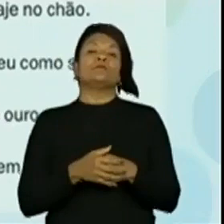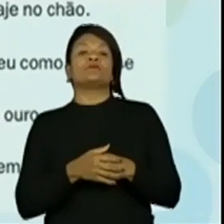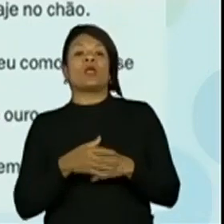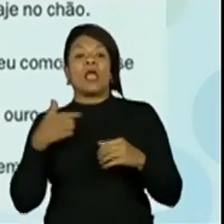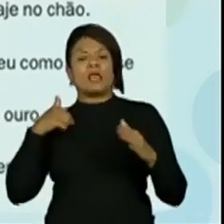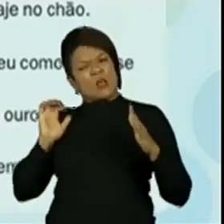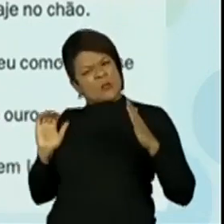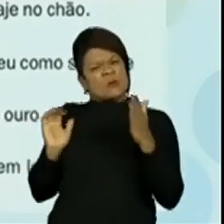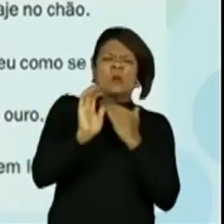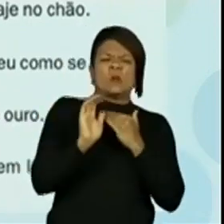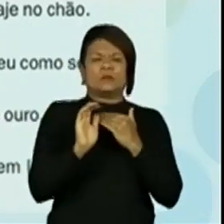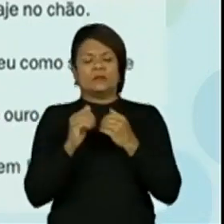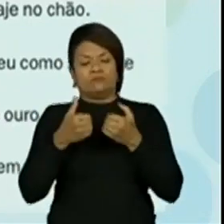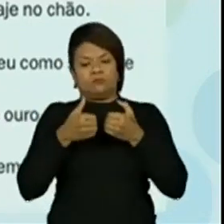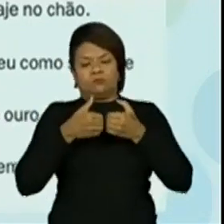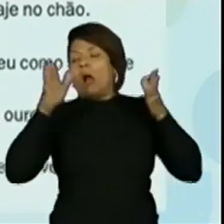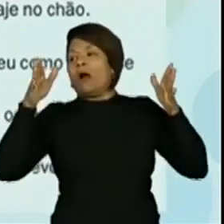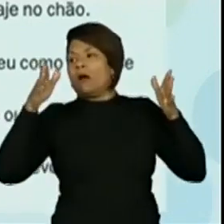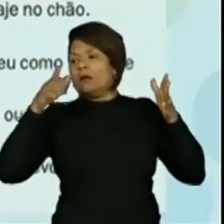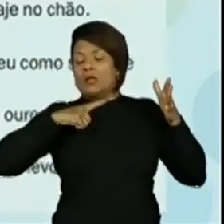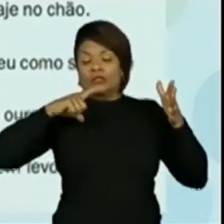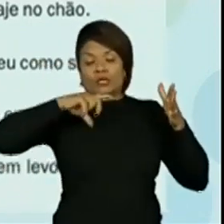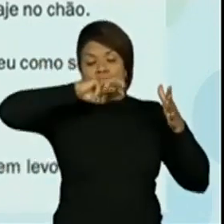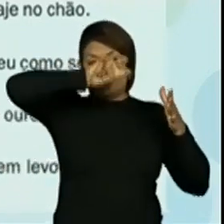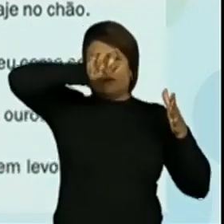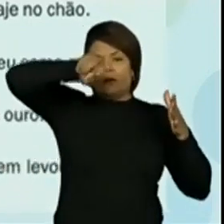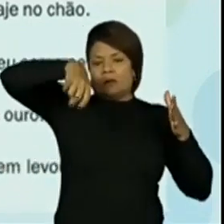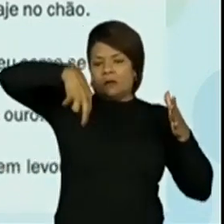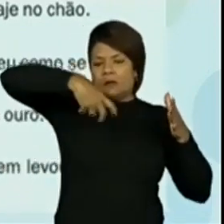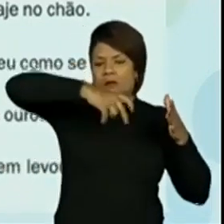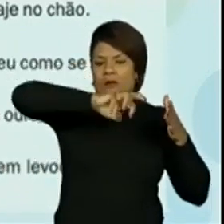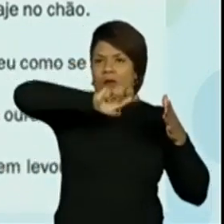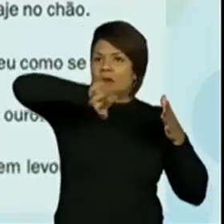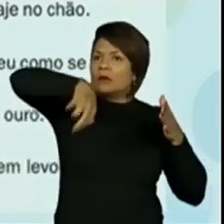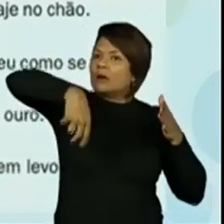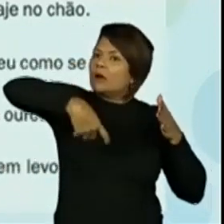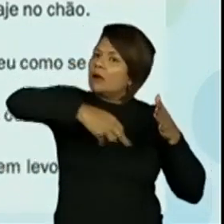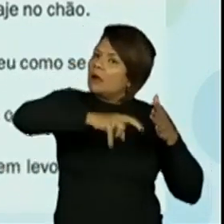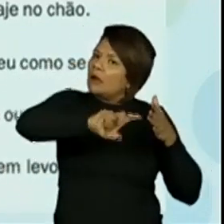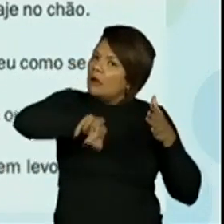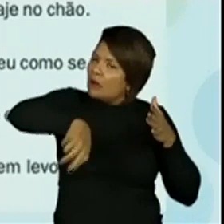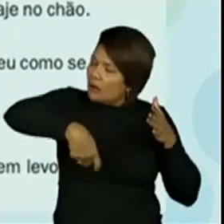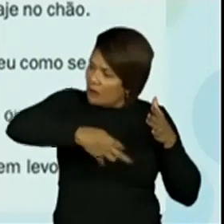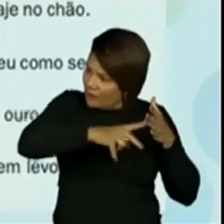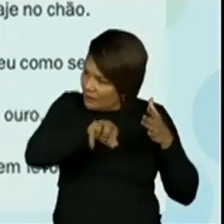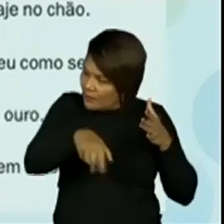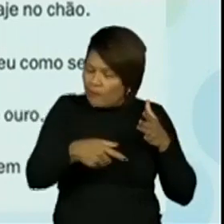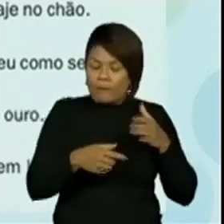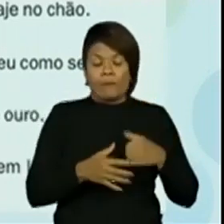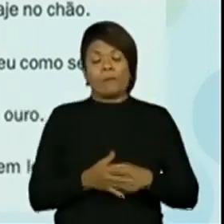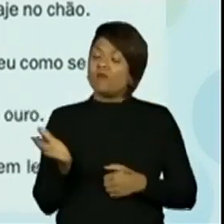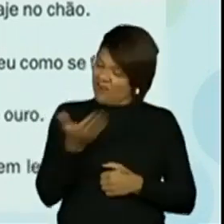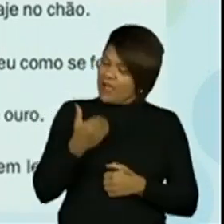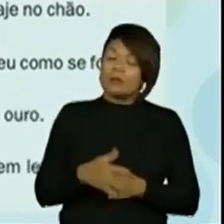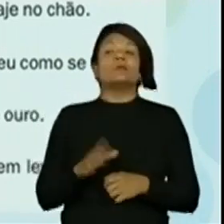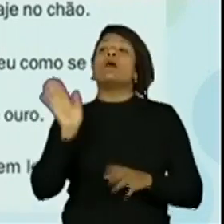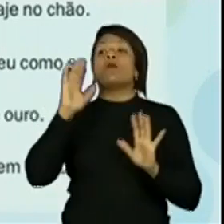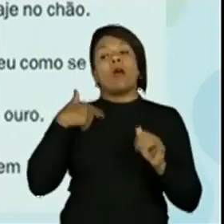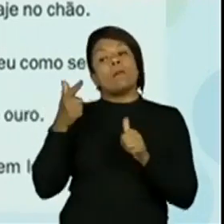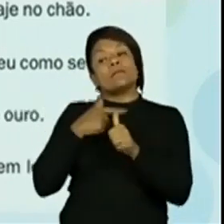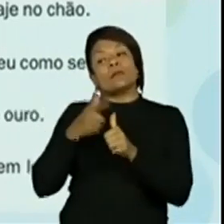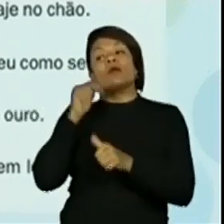empurrão. Havia uma escada em caracol. Desça, disse o homem. Primeiro você, disse